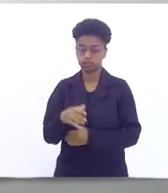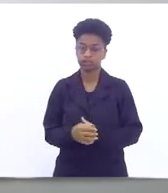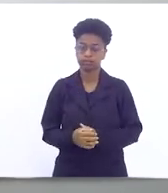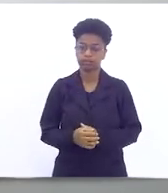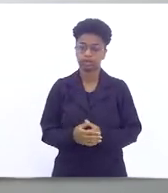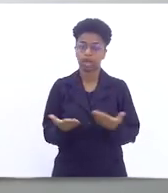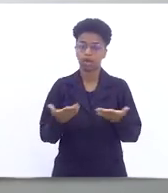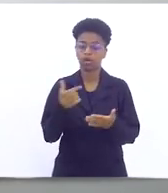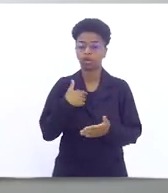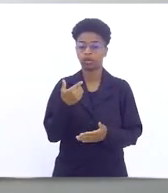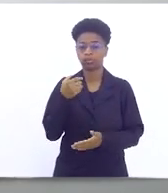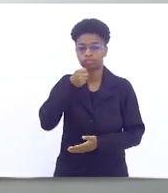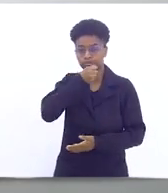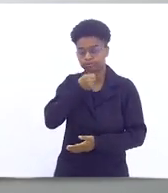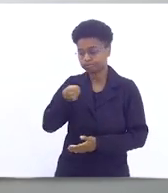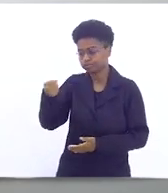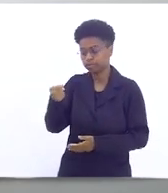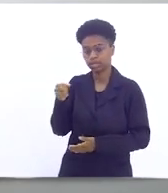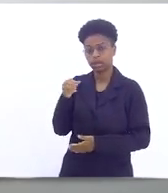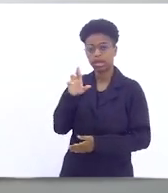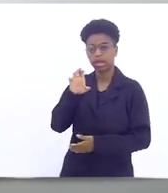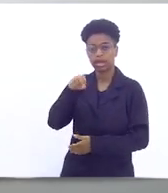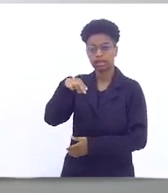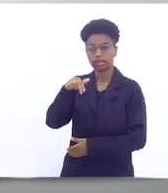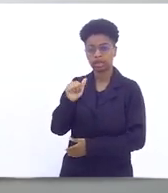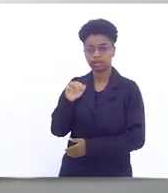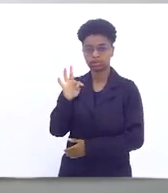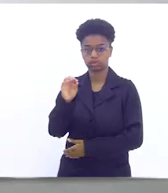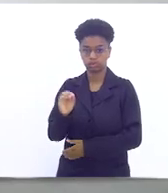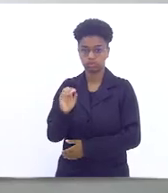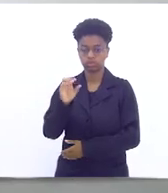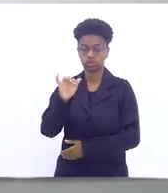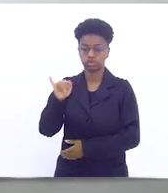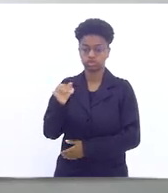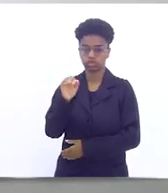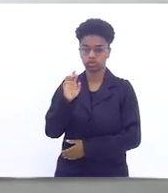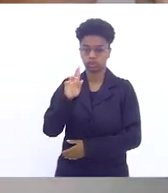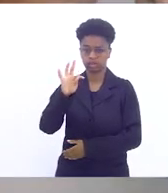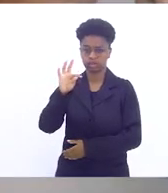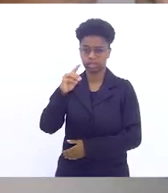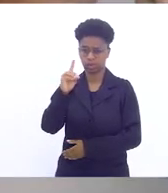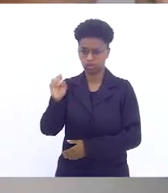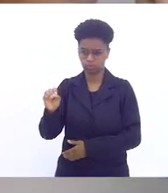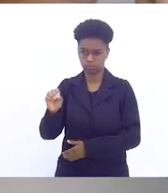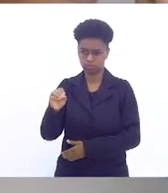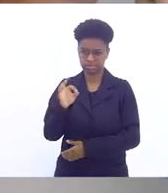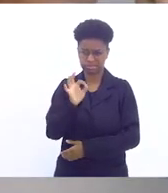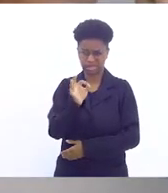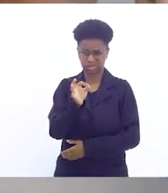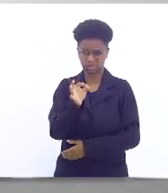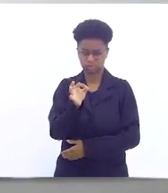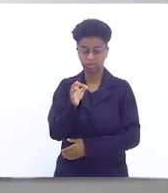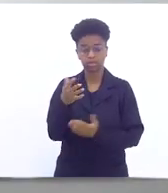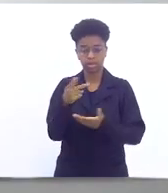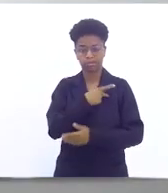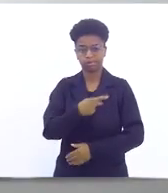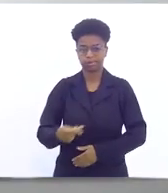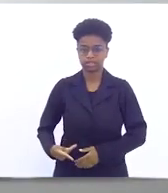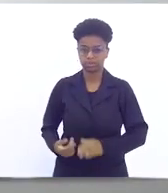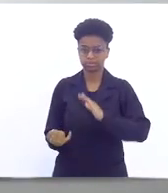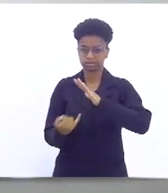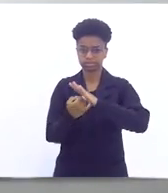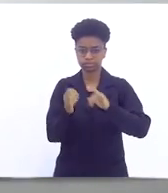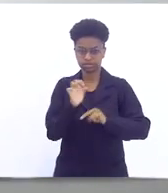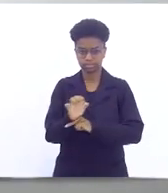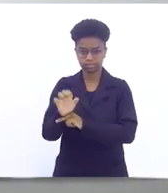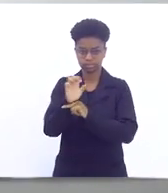a palavra o Dr Renato Jordão por Sega Tá certo Doutor Presidente do